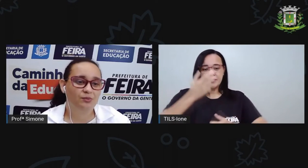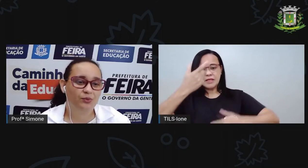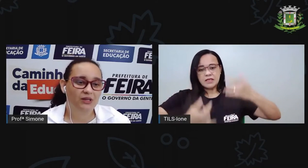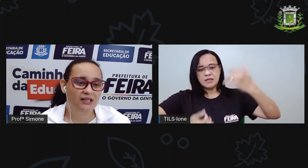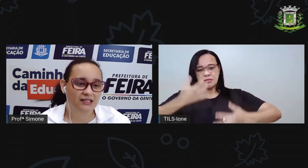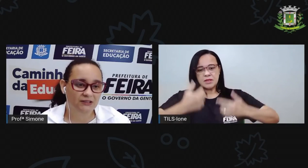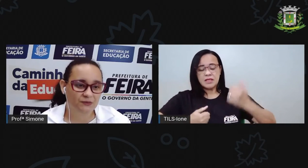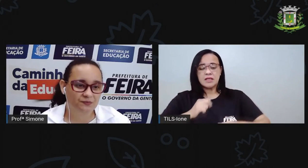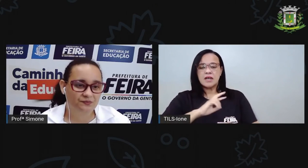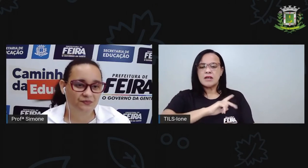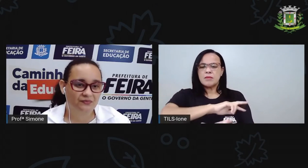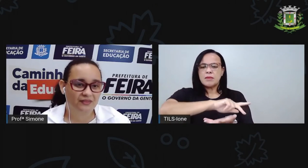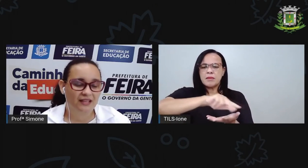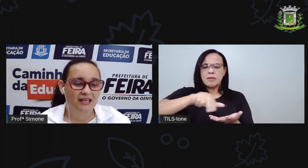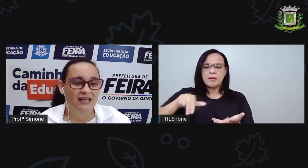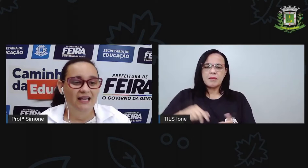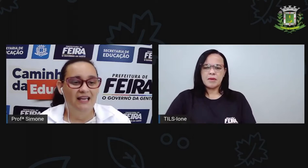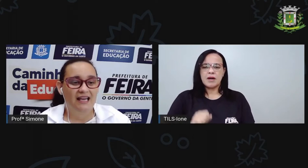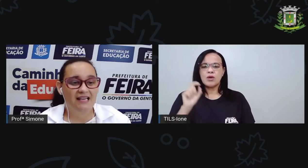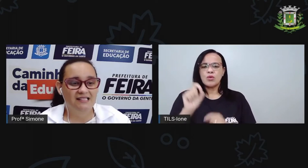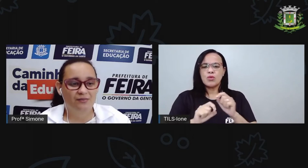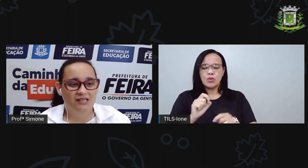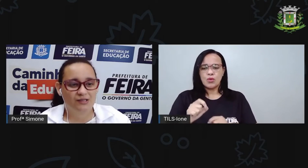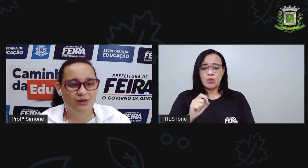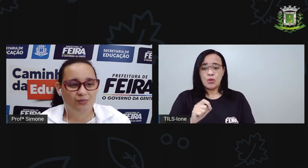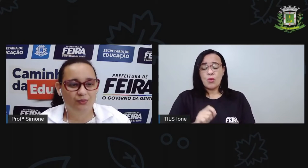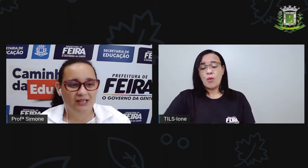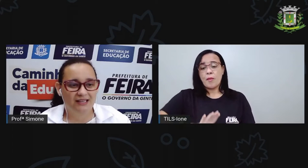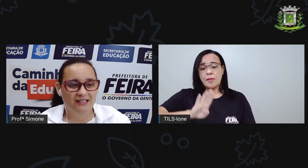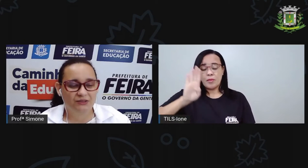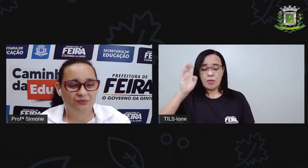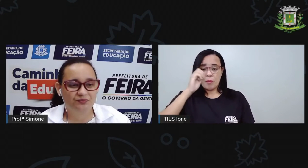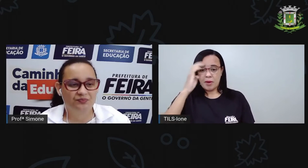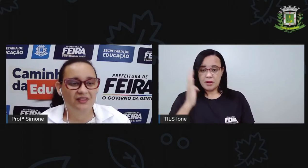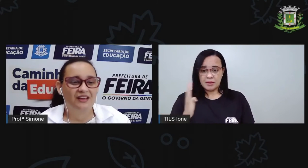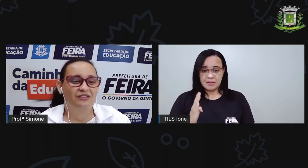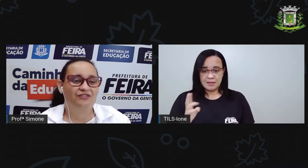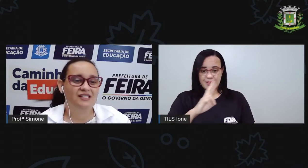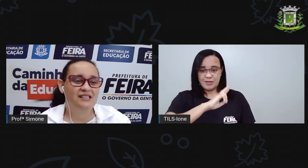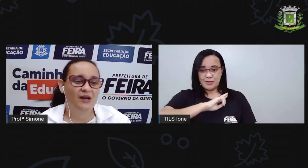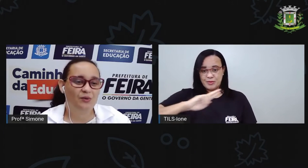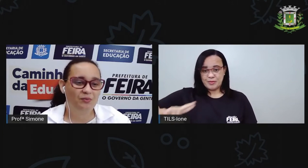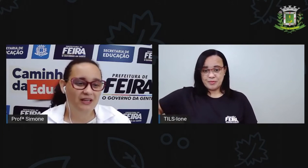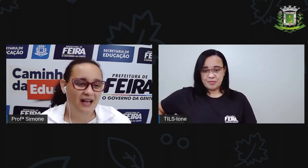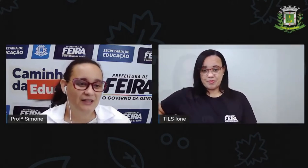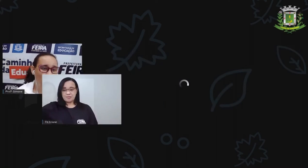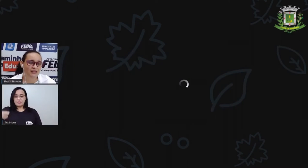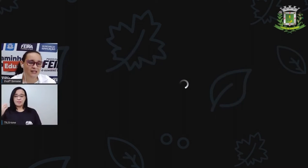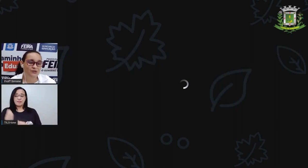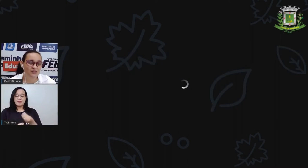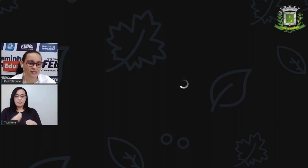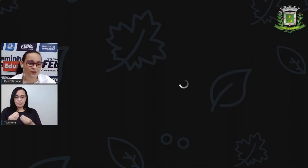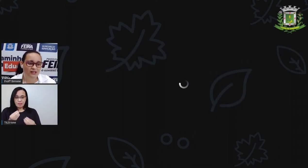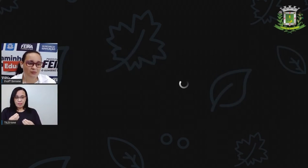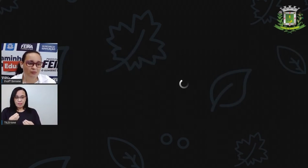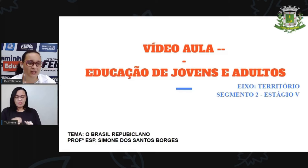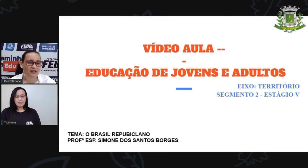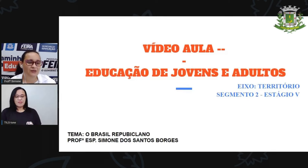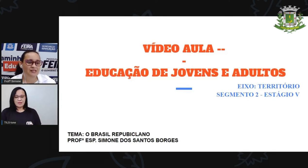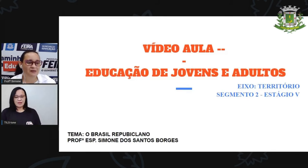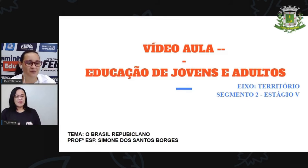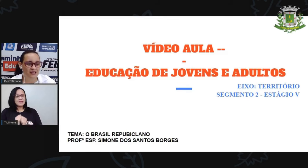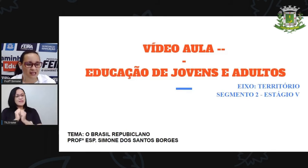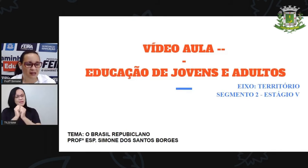Brasil Republicano. Esse Brasil Republicano vai ser acompanhado e traduzido aí